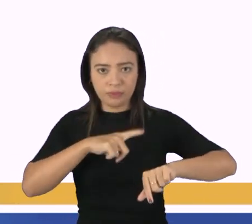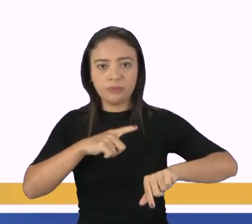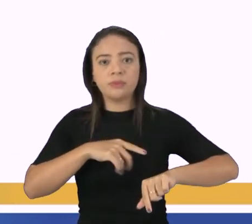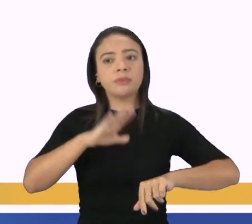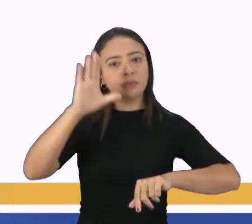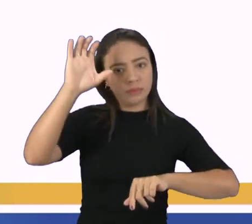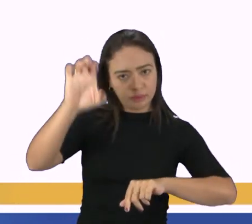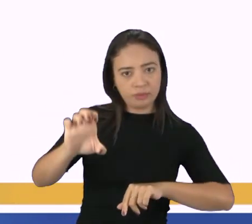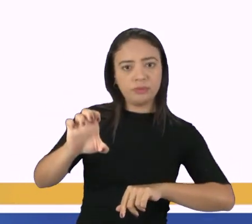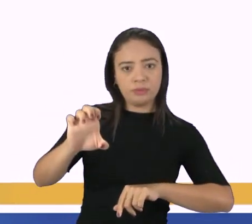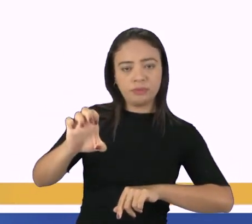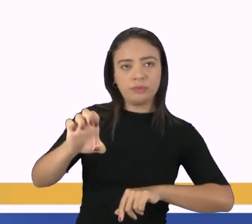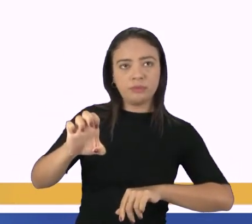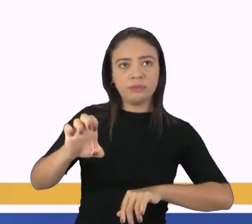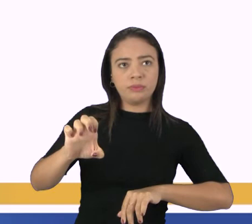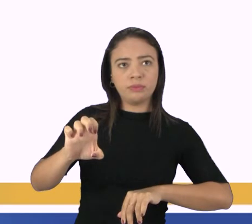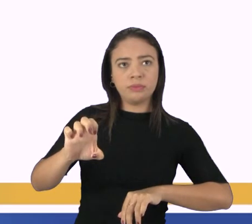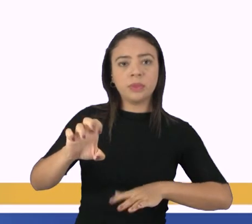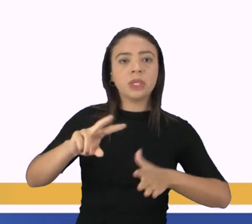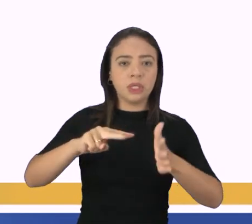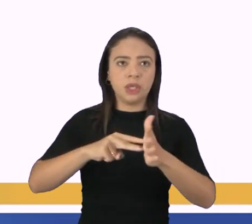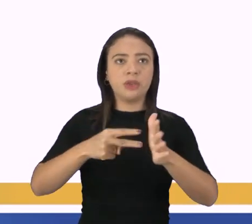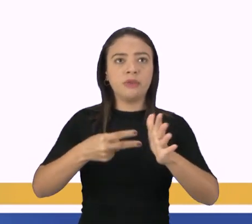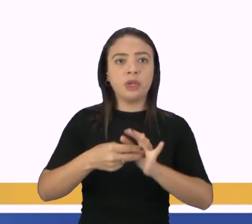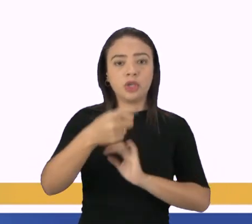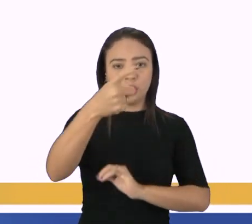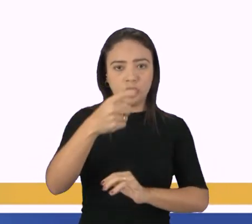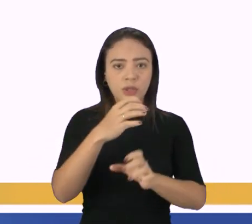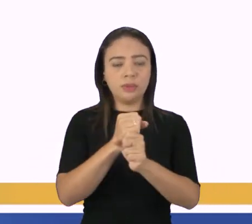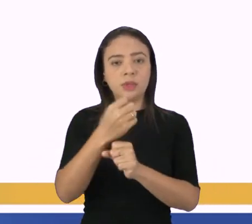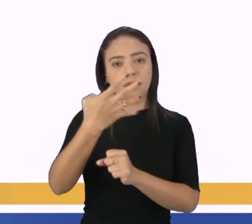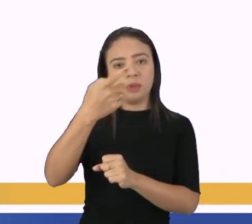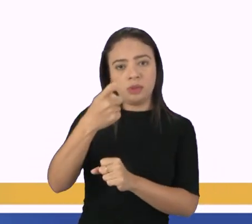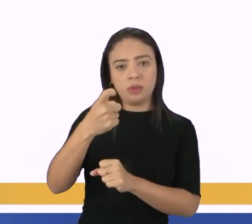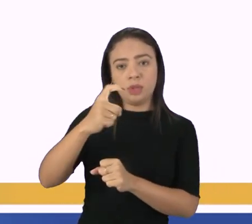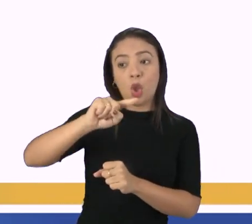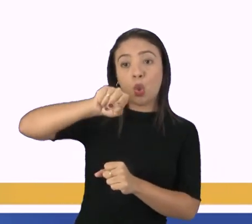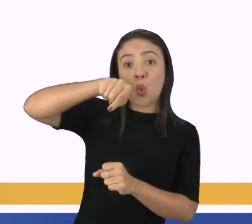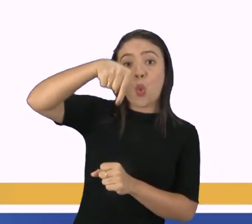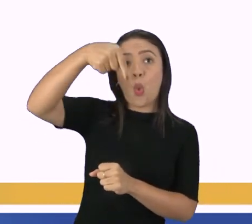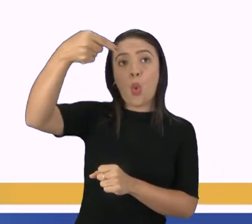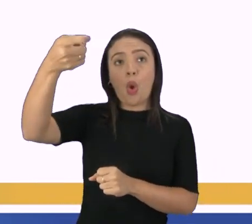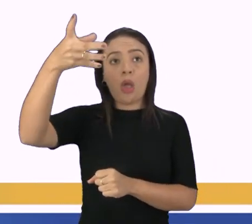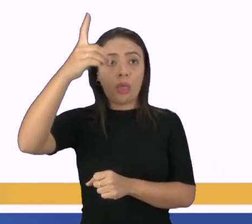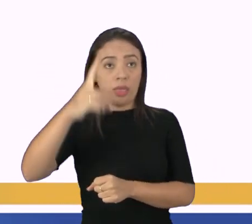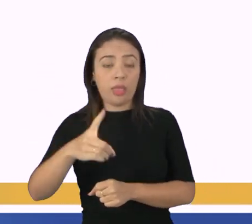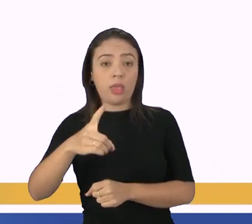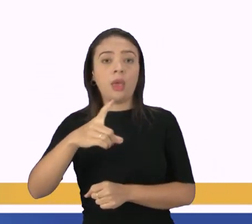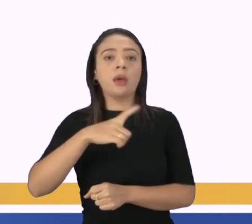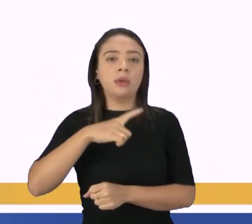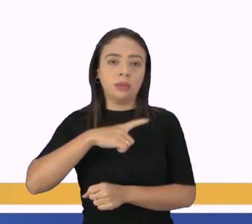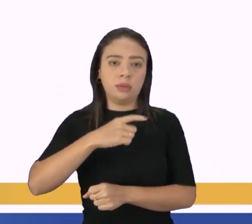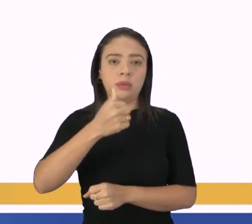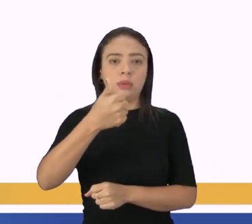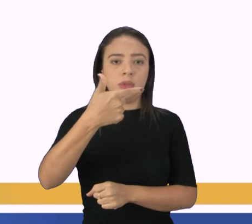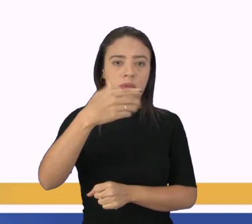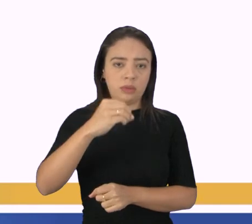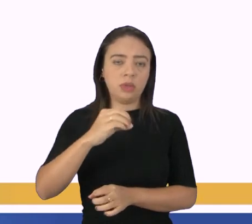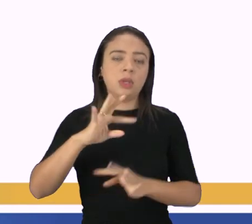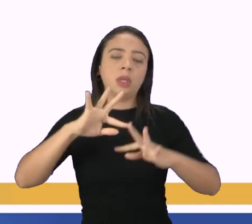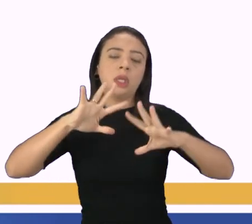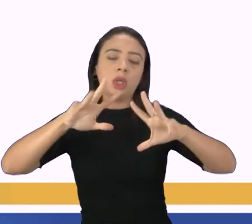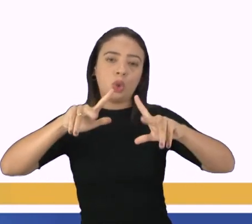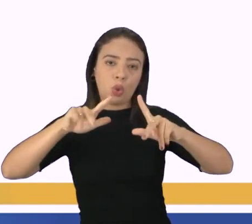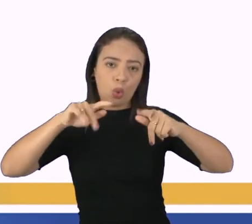estão do lado esquerdo. No caso, x mais 4x, do outro lado está o 120, que é o valor numérico. Todos estão nos seus lugares